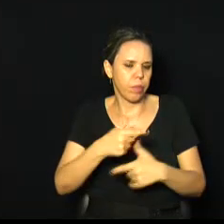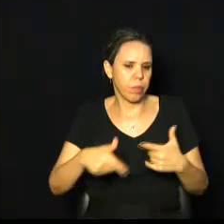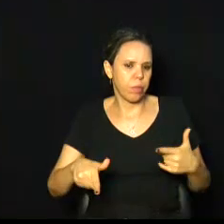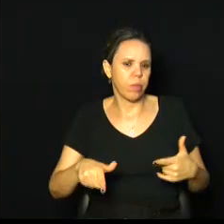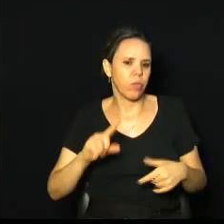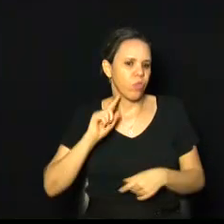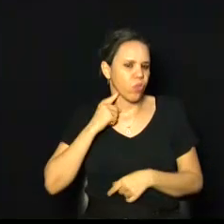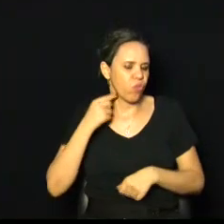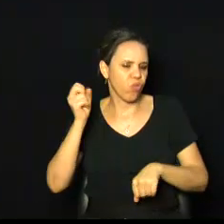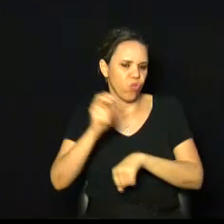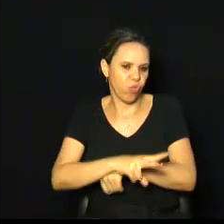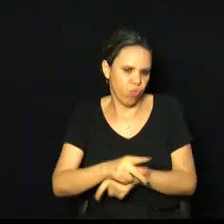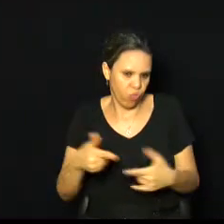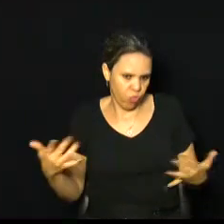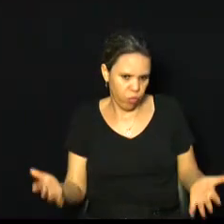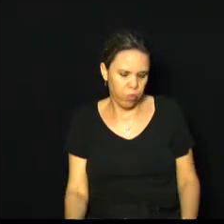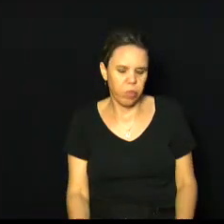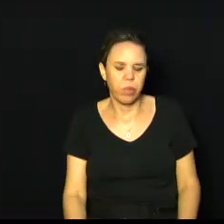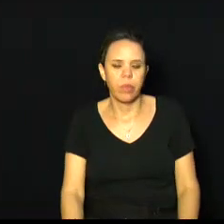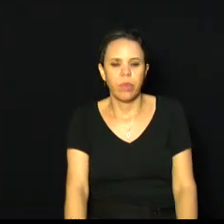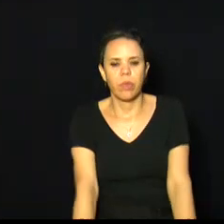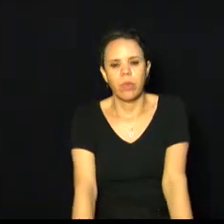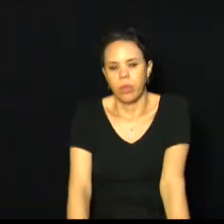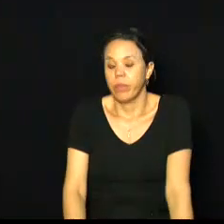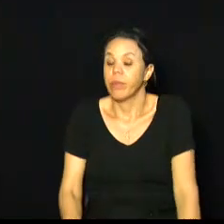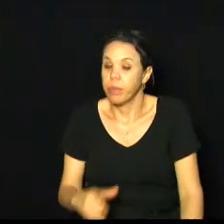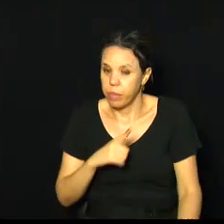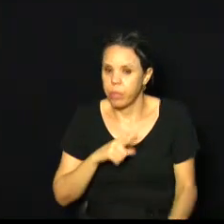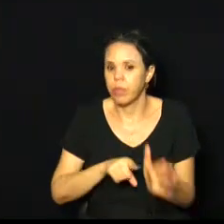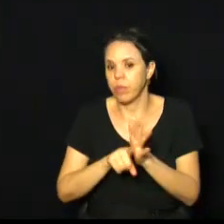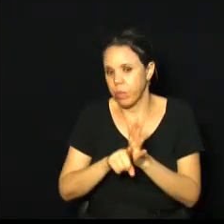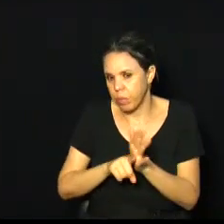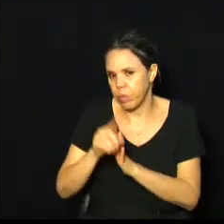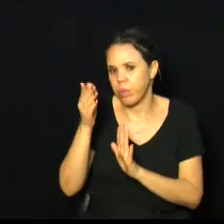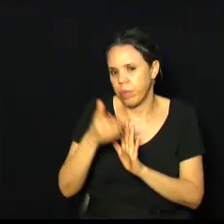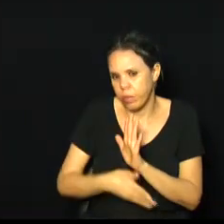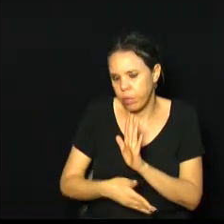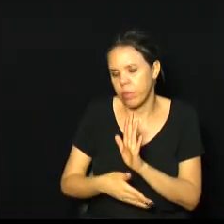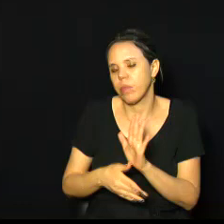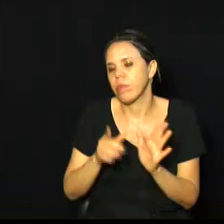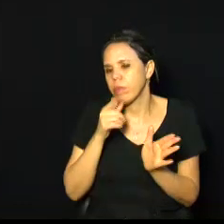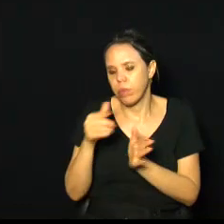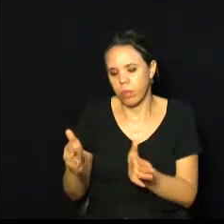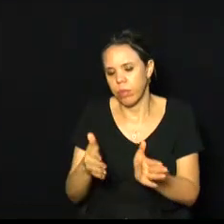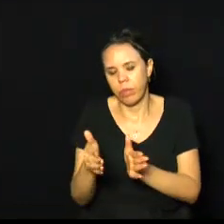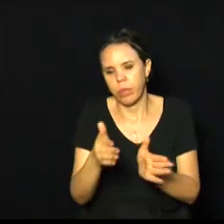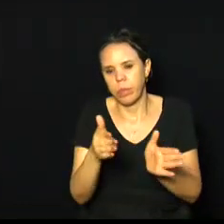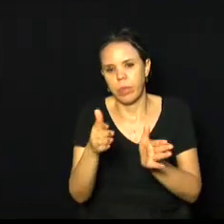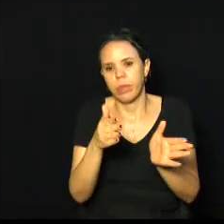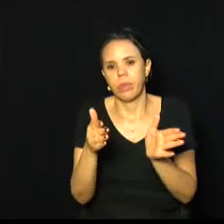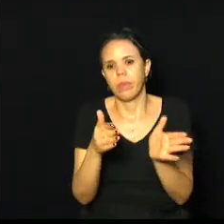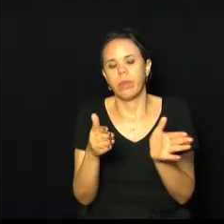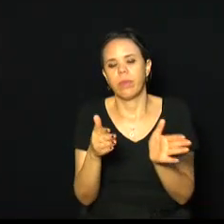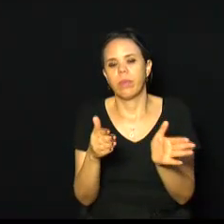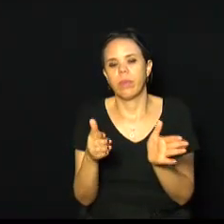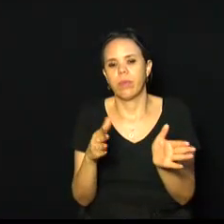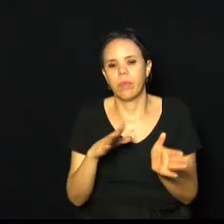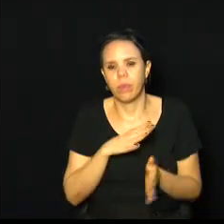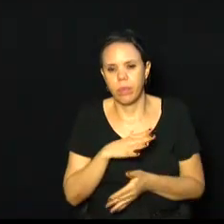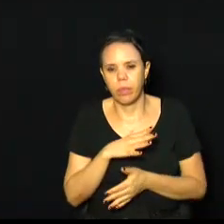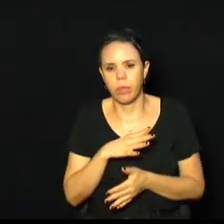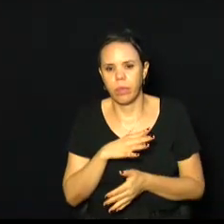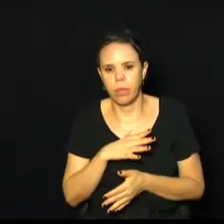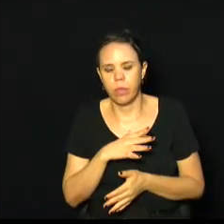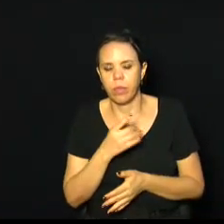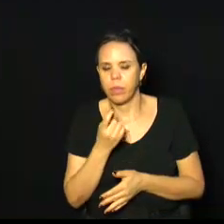estar contaminados. Há estudos que comprovam que os lençóis freáticos da cidade